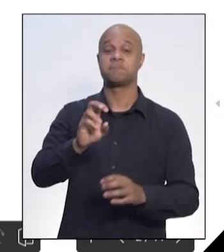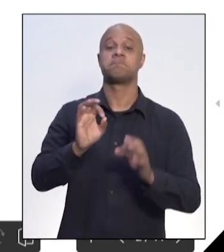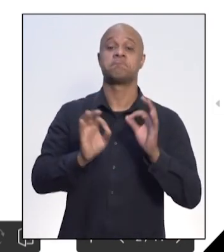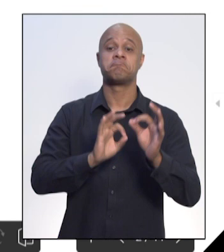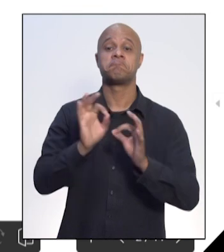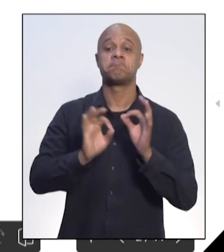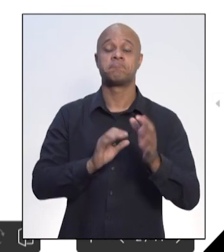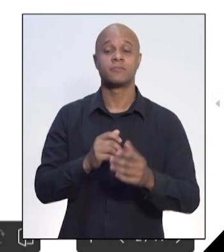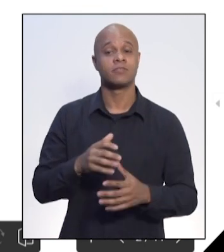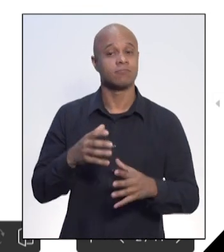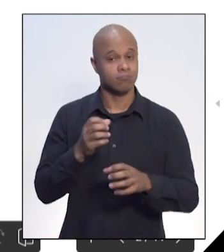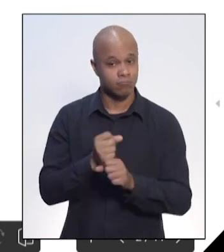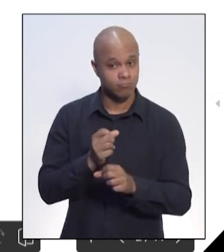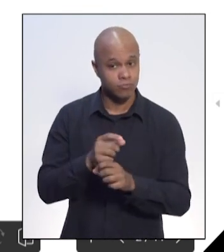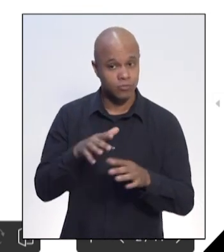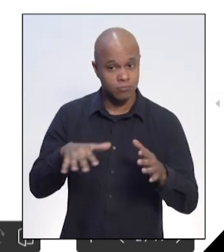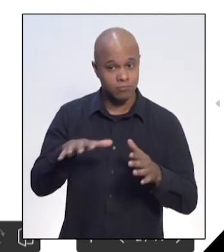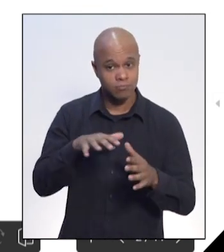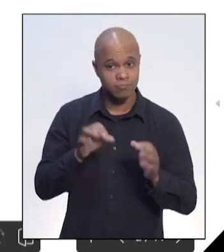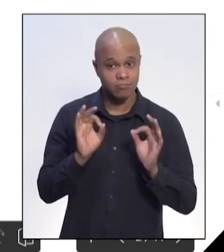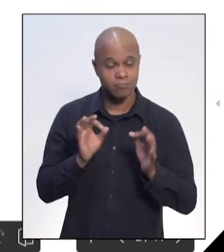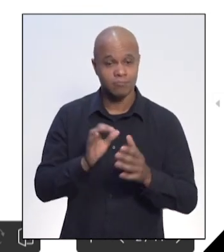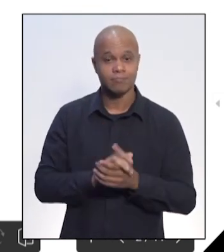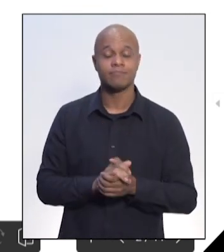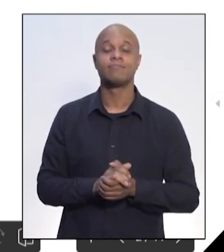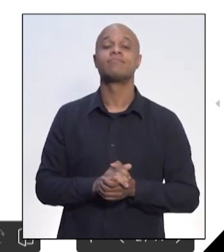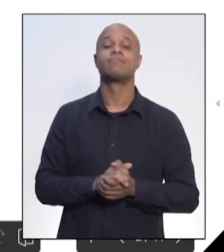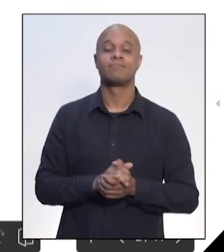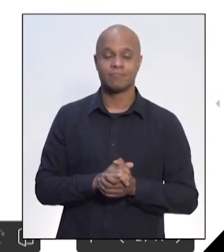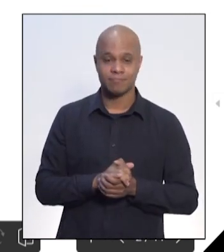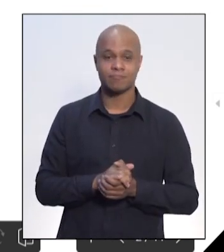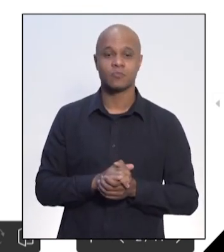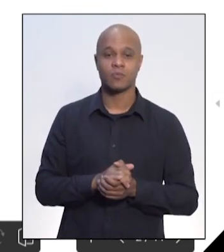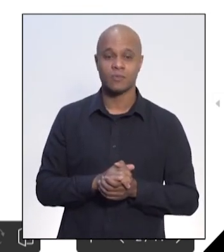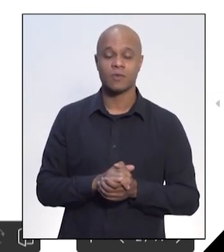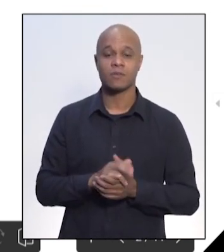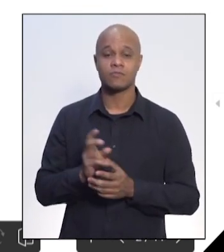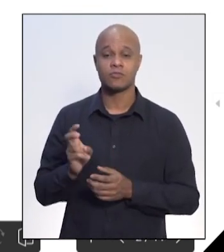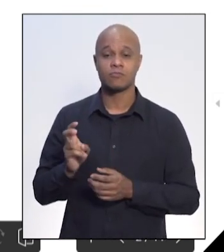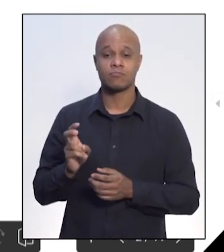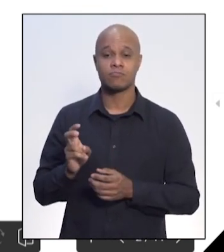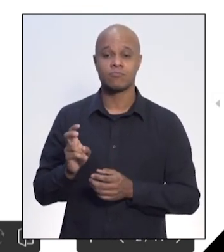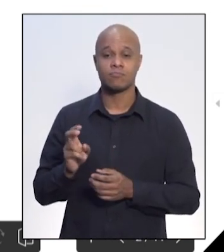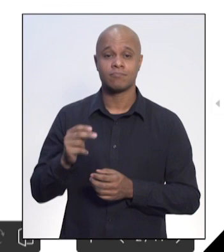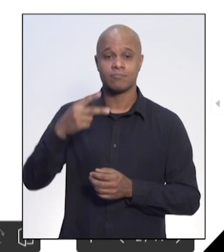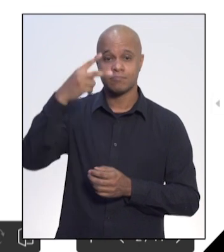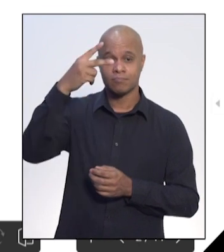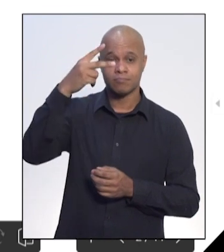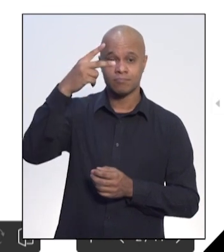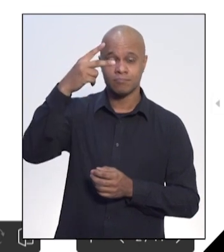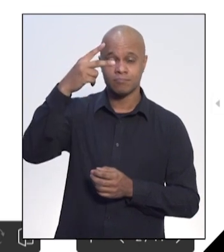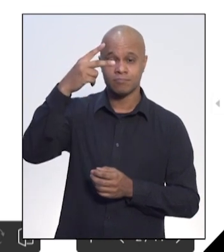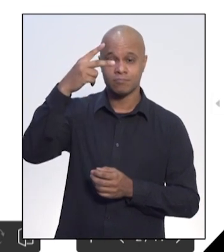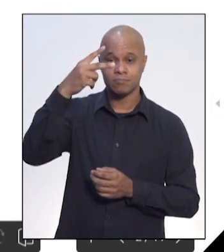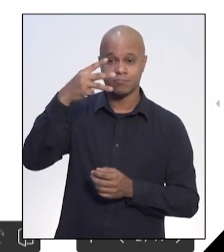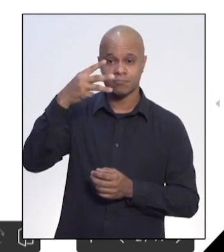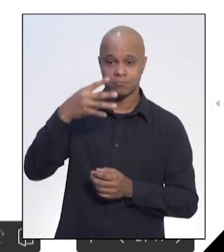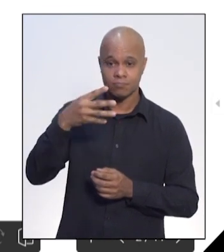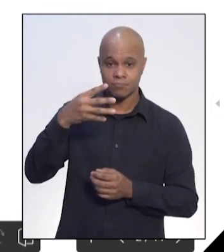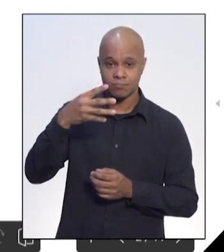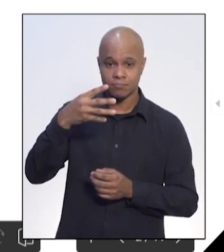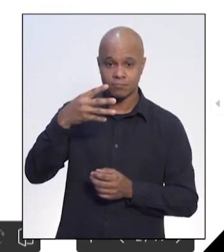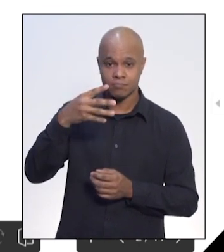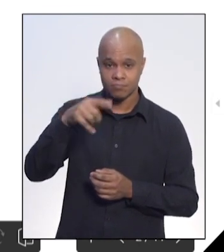sabe, fazer conta. 5 vezes 5, 25. Vão 2. 5 vezes 1, 5, mais 2,